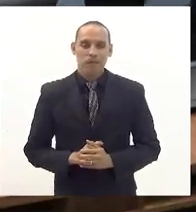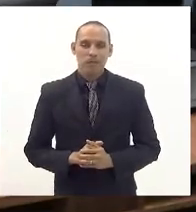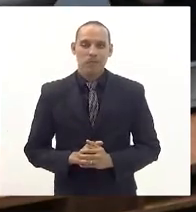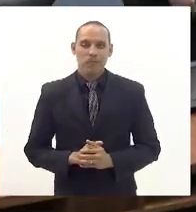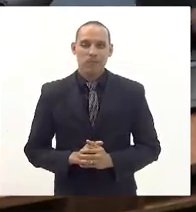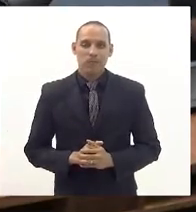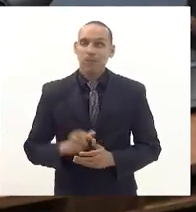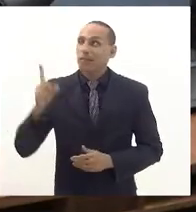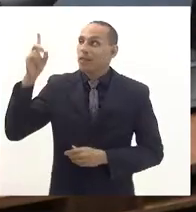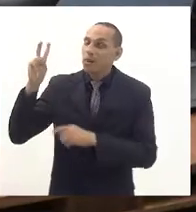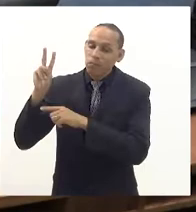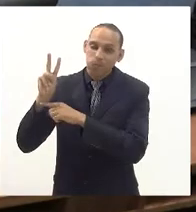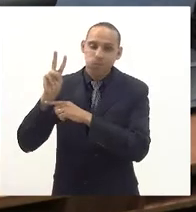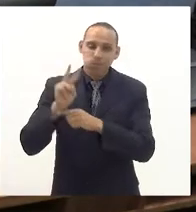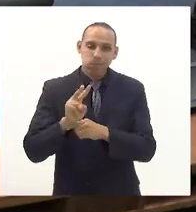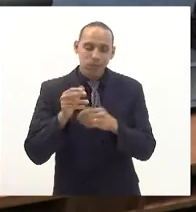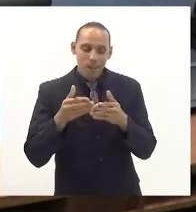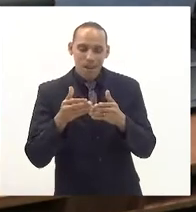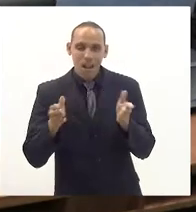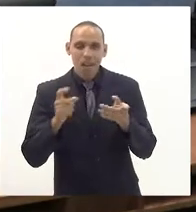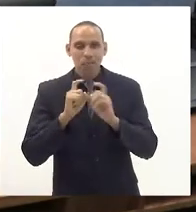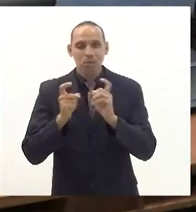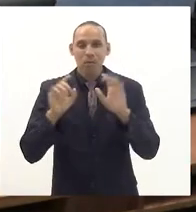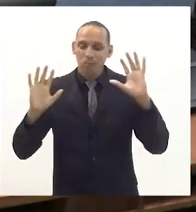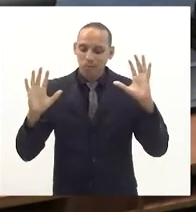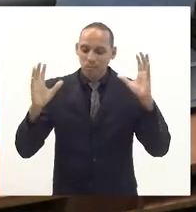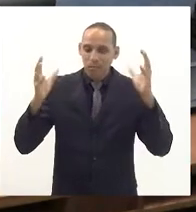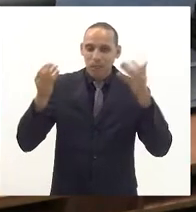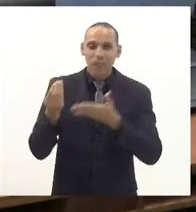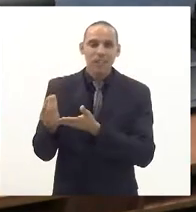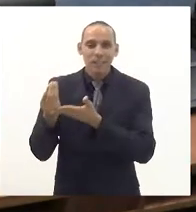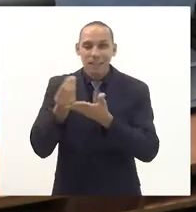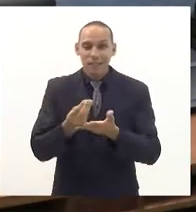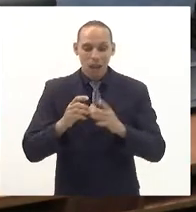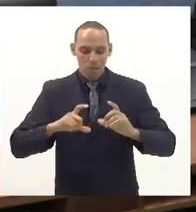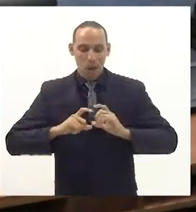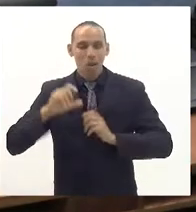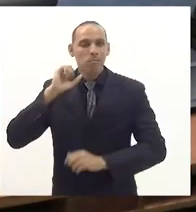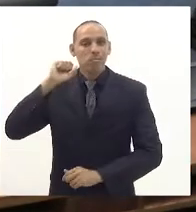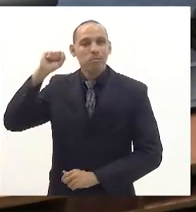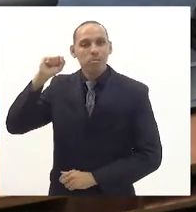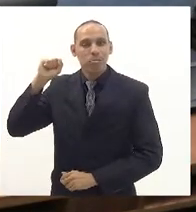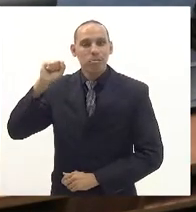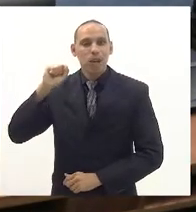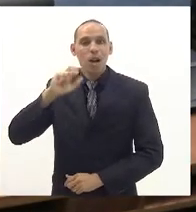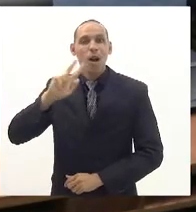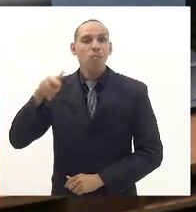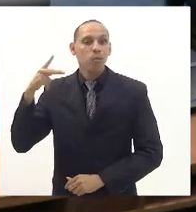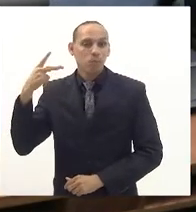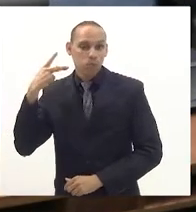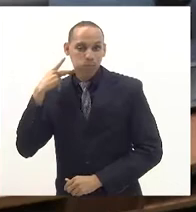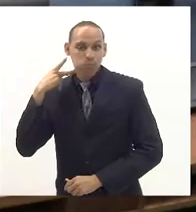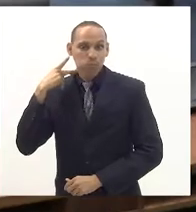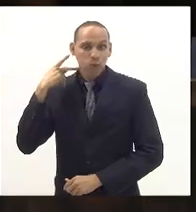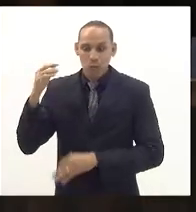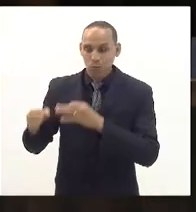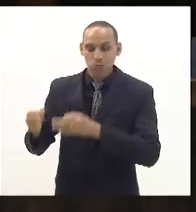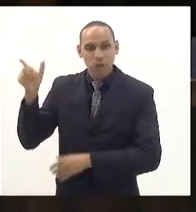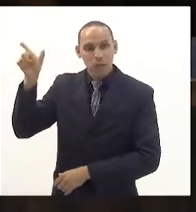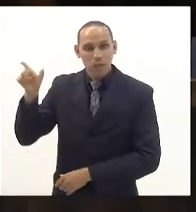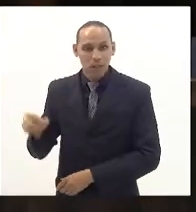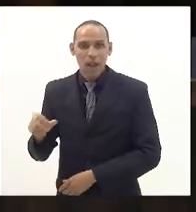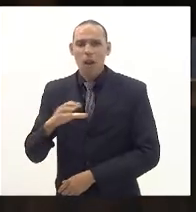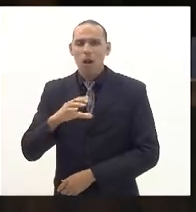e sob a proteção de Deus declara aberta a sessão solene de entrega de medalha Tiradentes ao promotor de justiça e coordenador